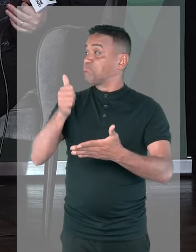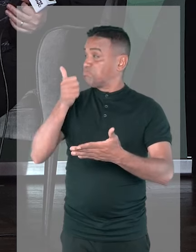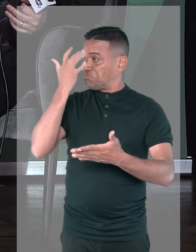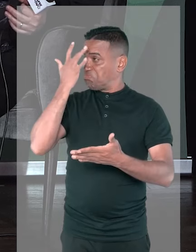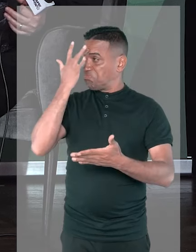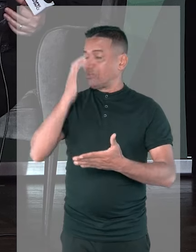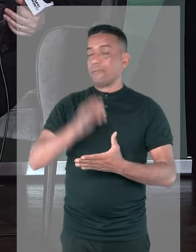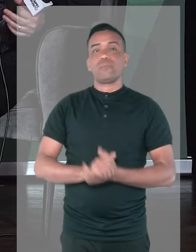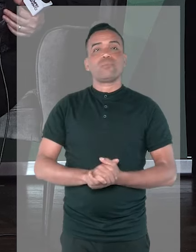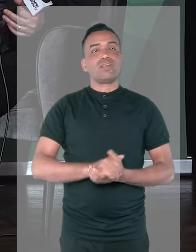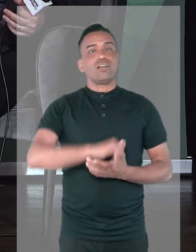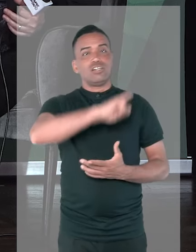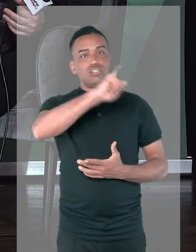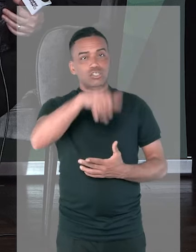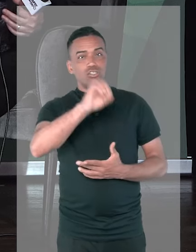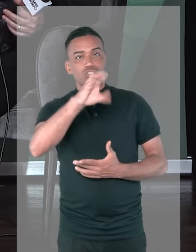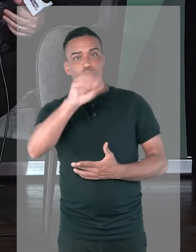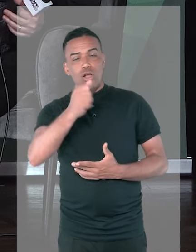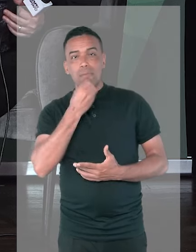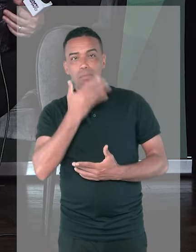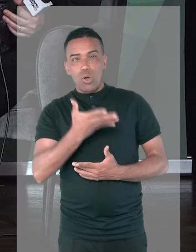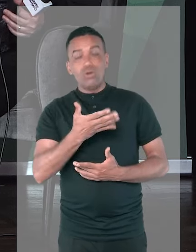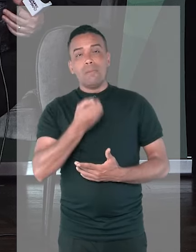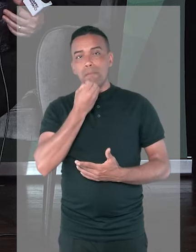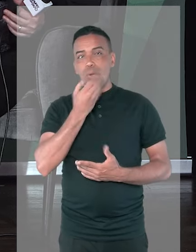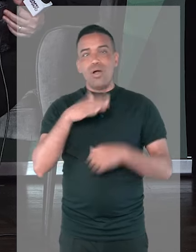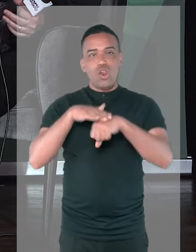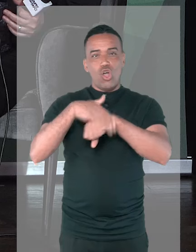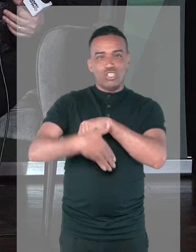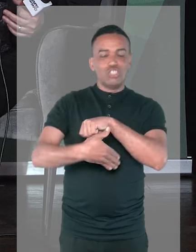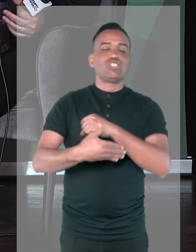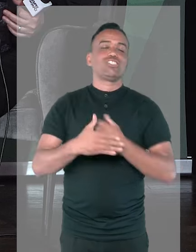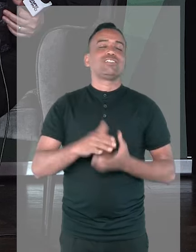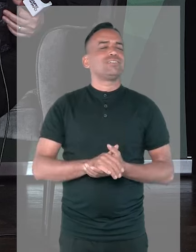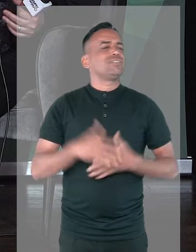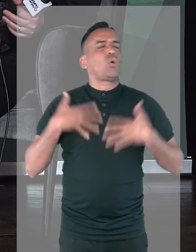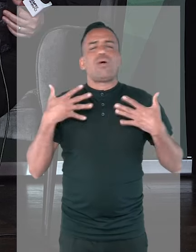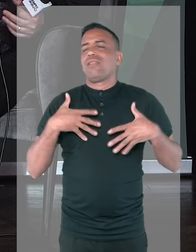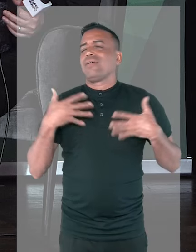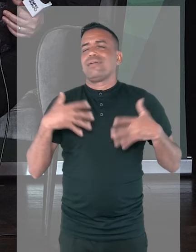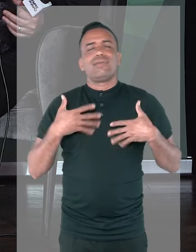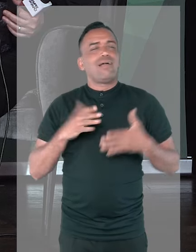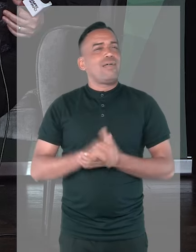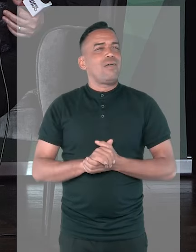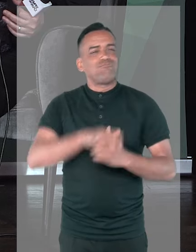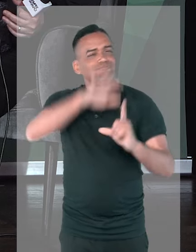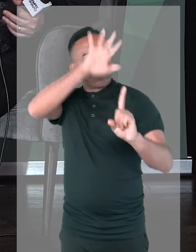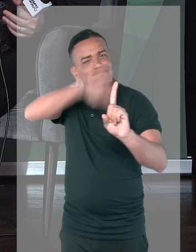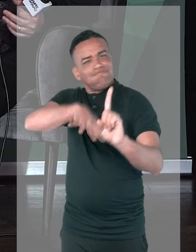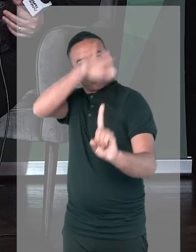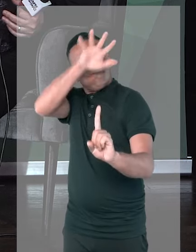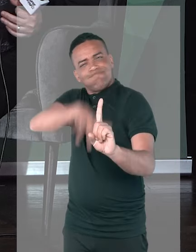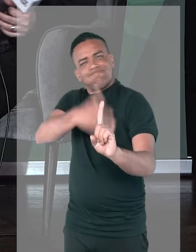Bom, Joca, boa noite. É uma alegria poder te escutar. Assim, eu sou muito fã do seu trabalho de